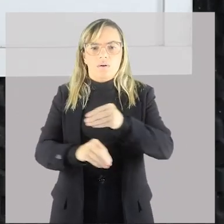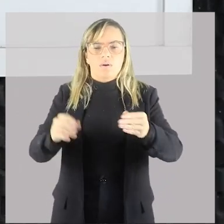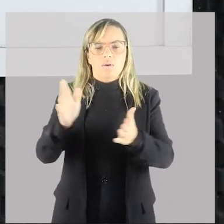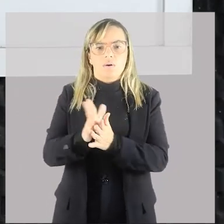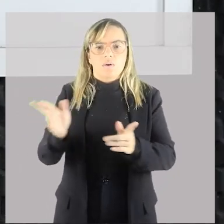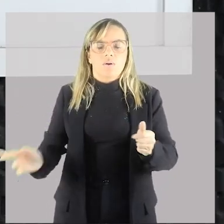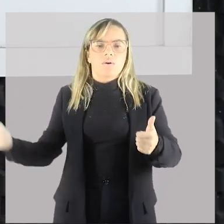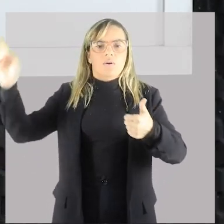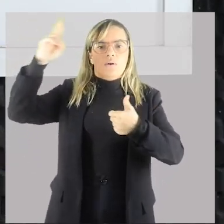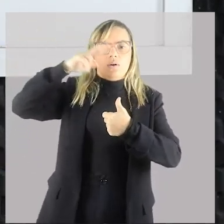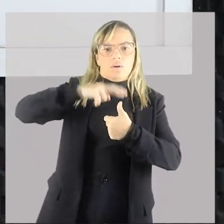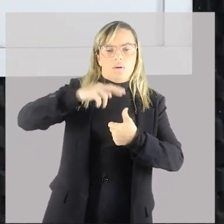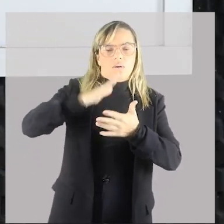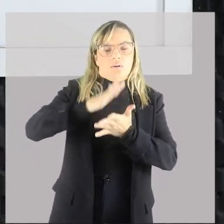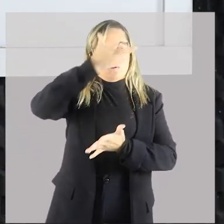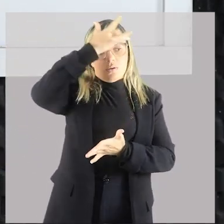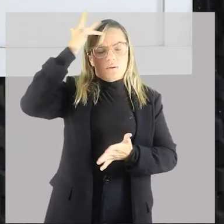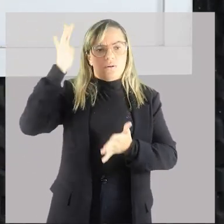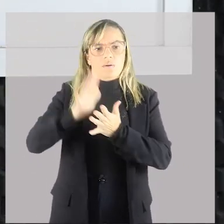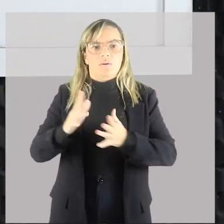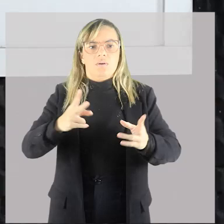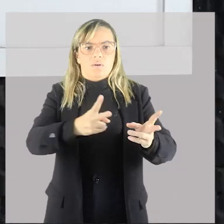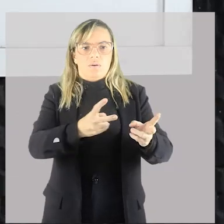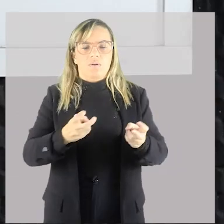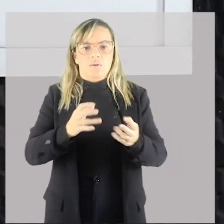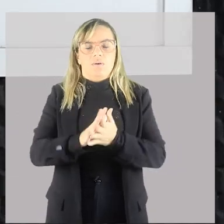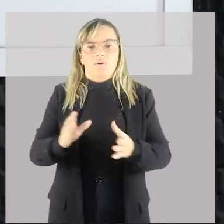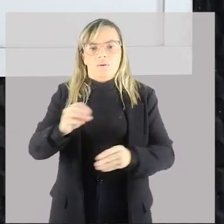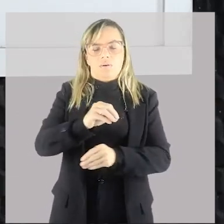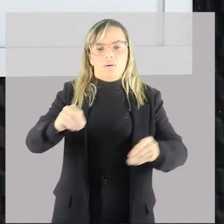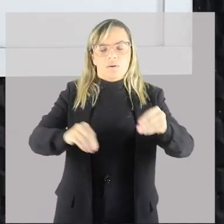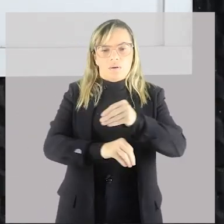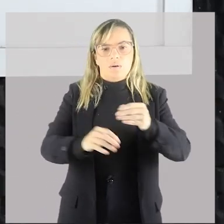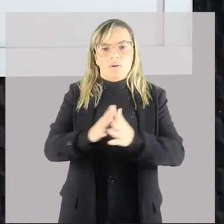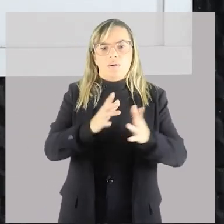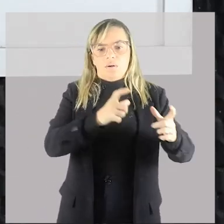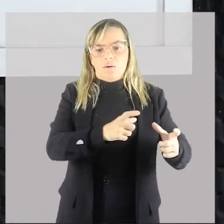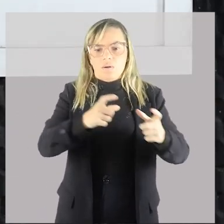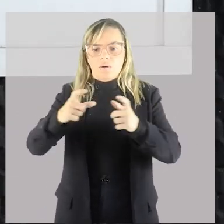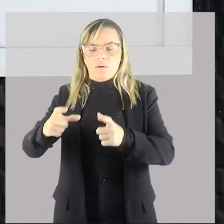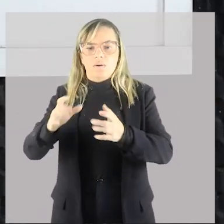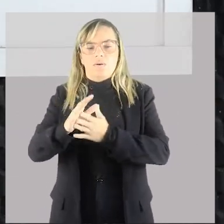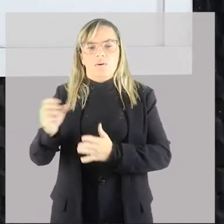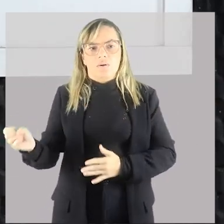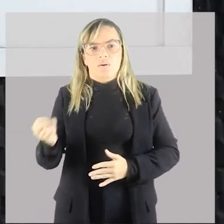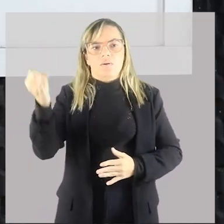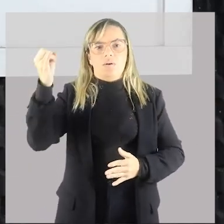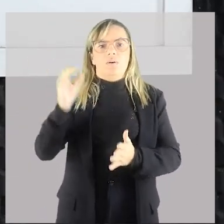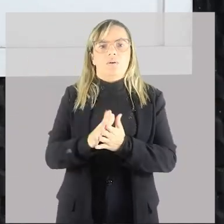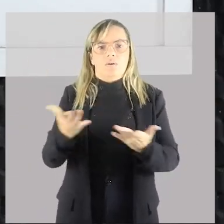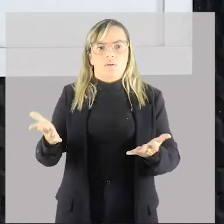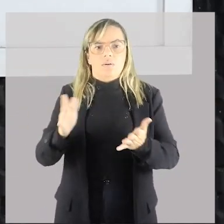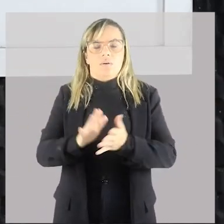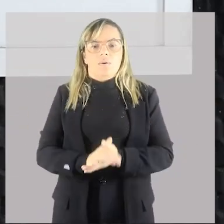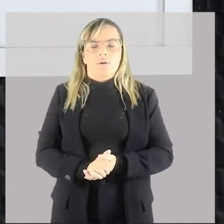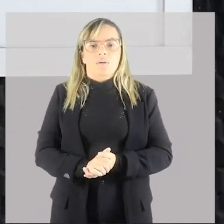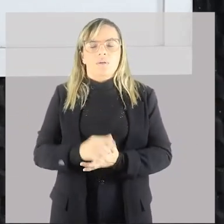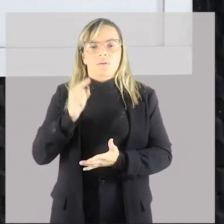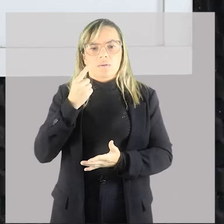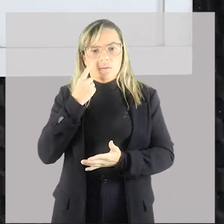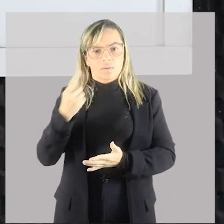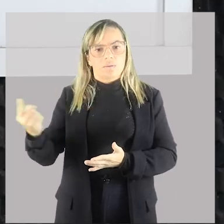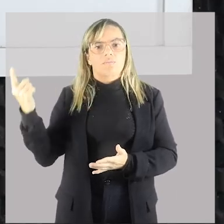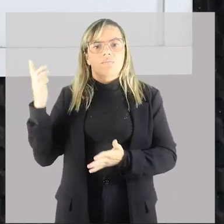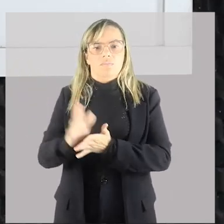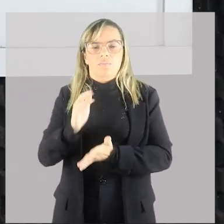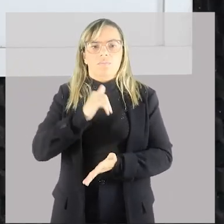da pessoa. Então, perceba que a posição em que o elemento se encontra, ele é importante, ele interfere. Então, nesse